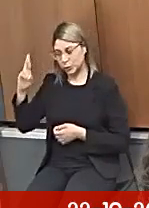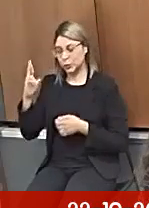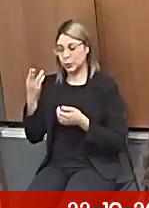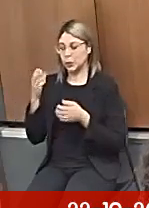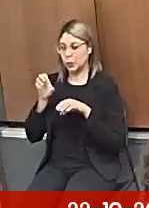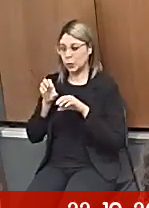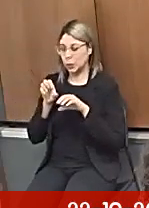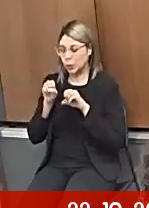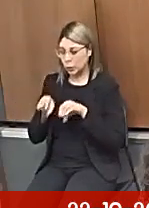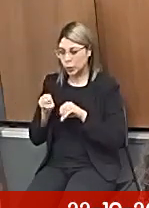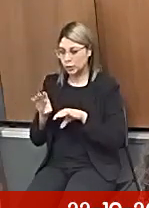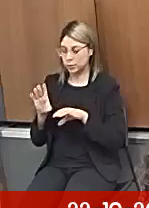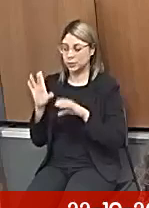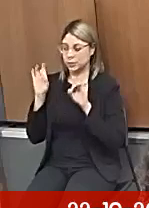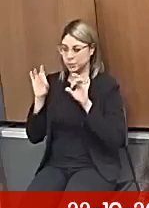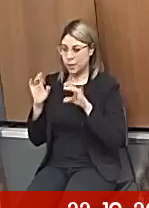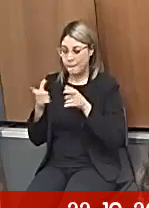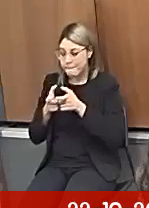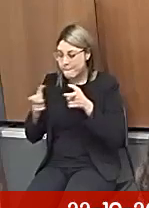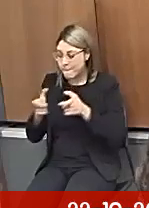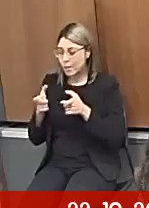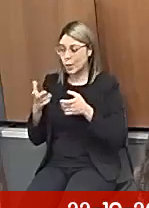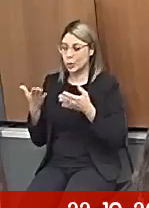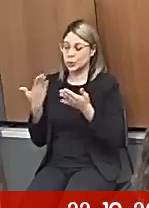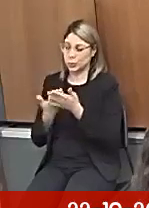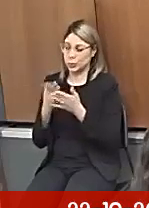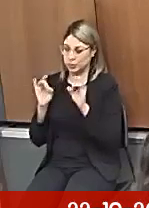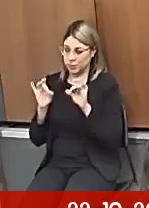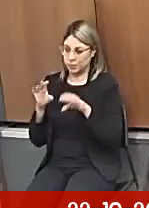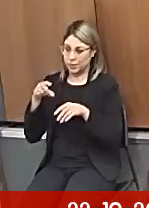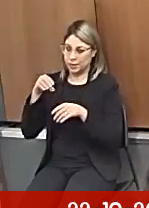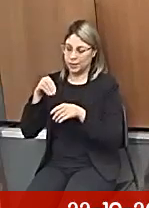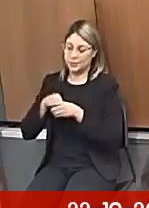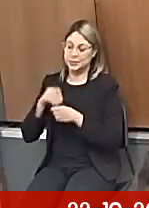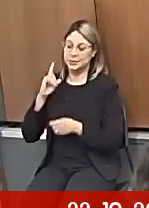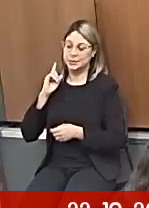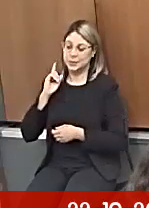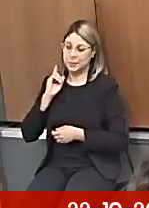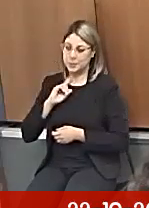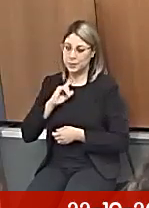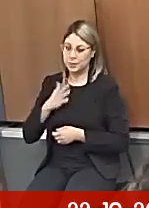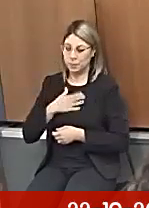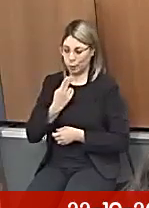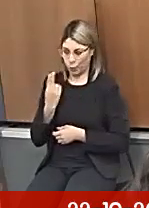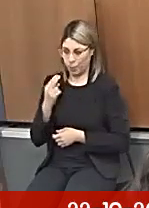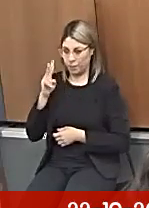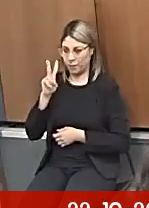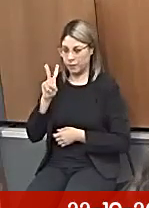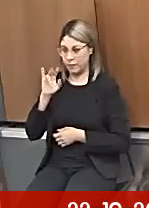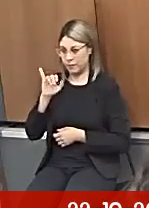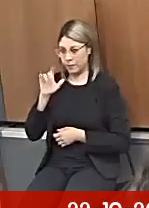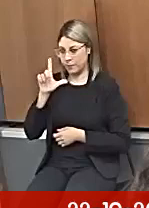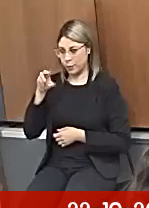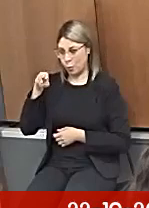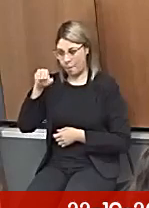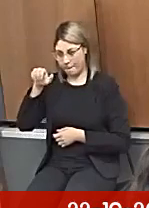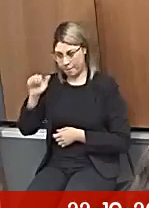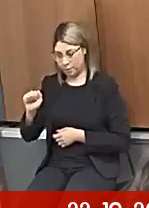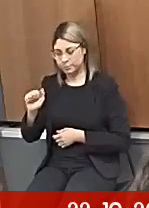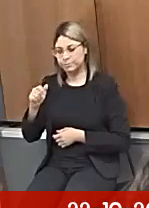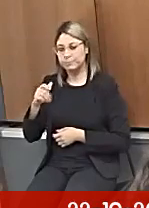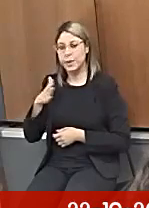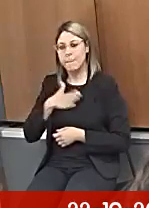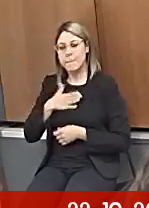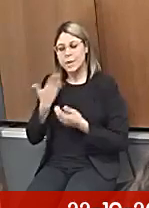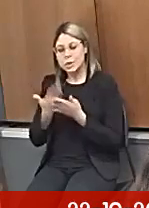especial da maior escola especial de Minas Gerais, Vilma, e a minha escola era